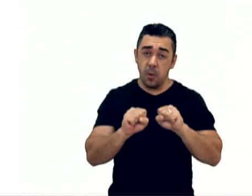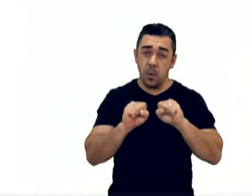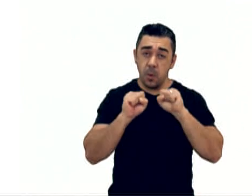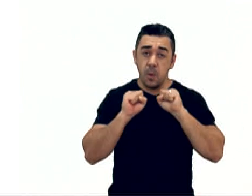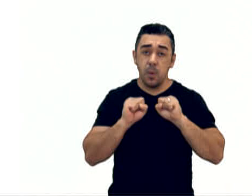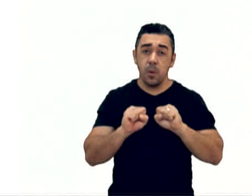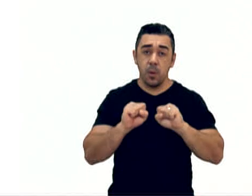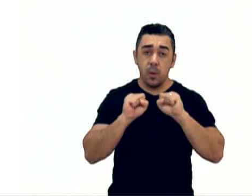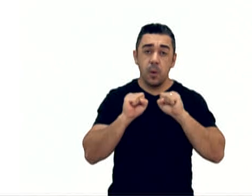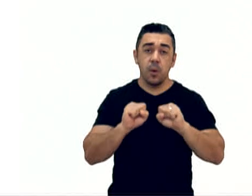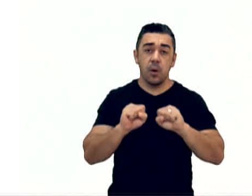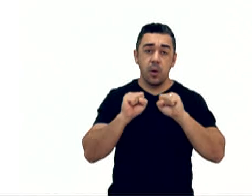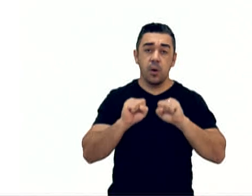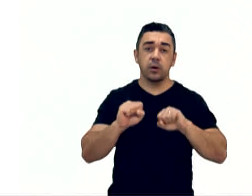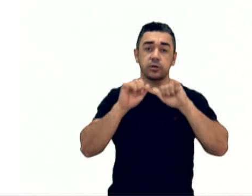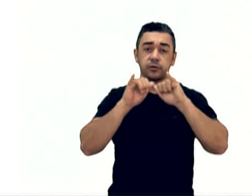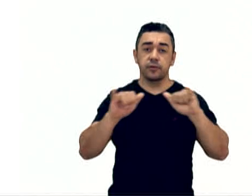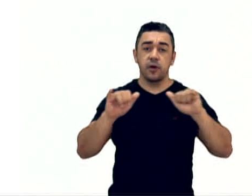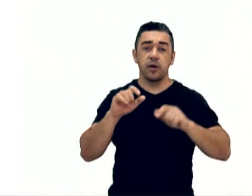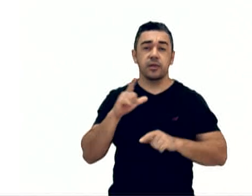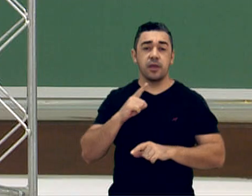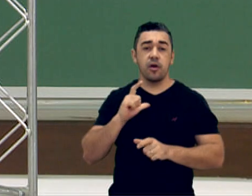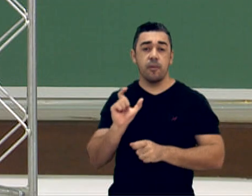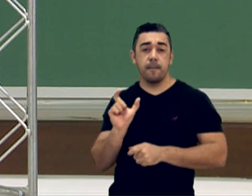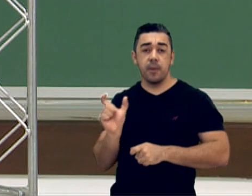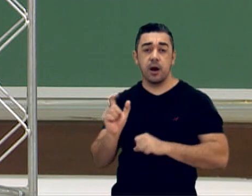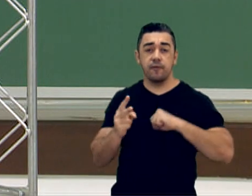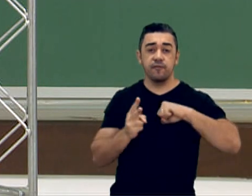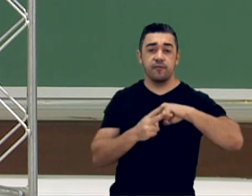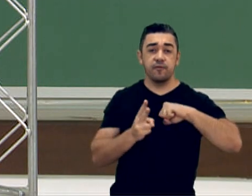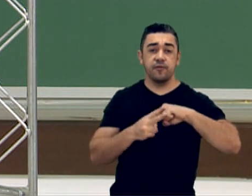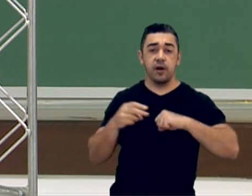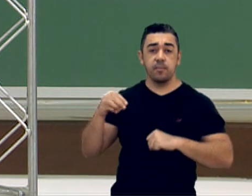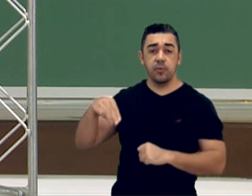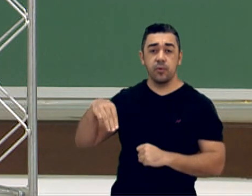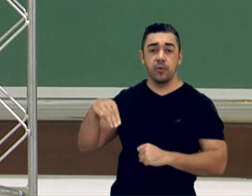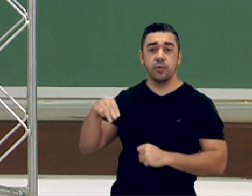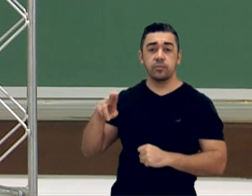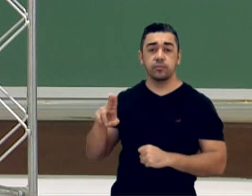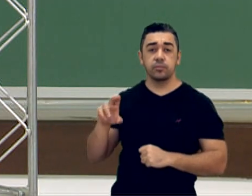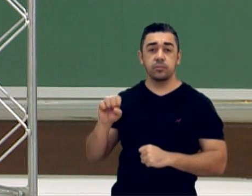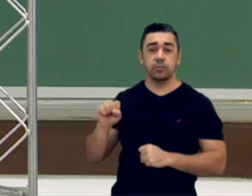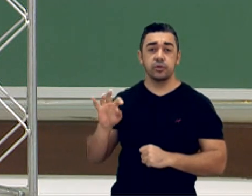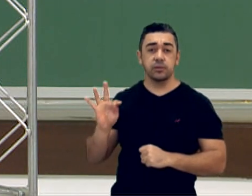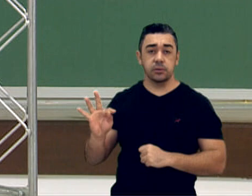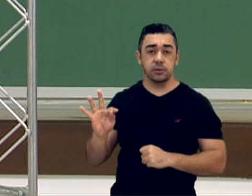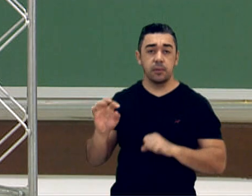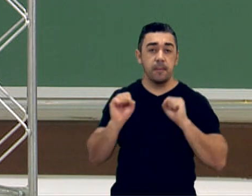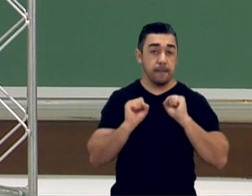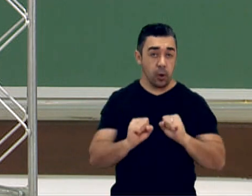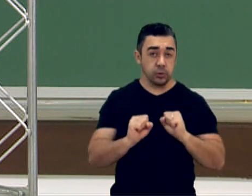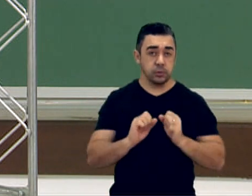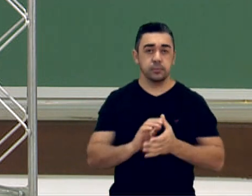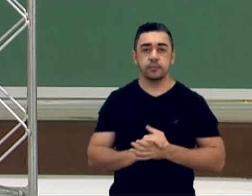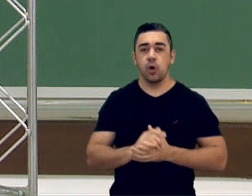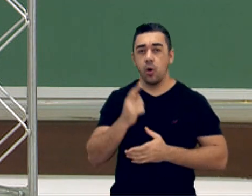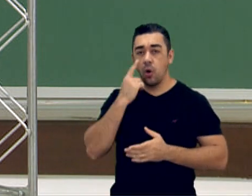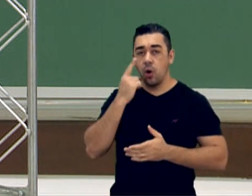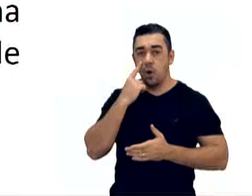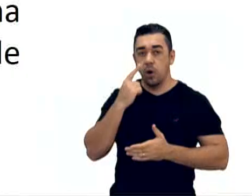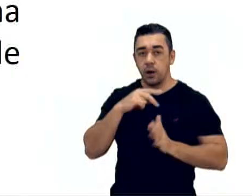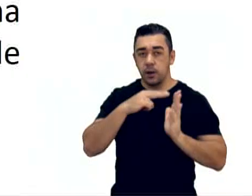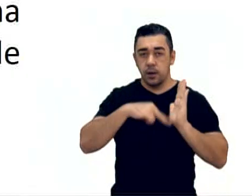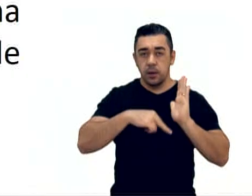A gente vai focar ali, ó, no verbo must, indicando possibilidade. Então vejam lá, ó. Nesse texto, então,